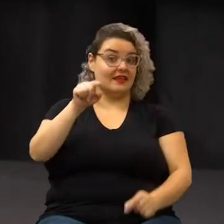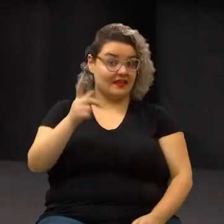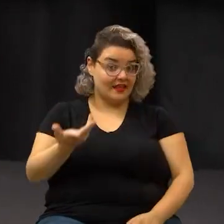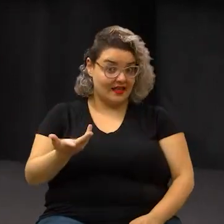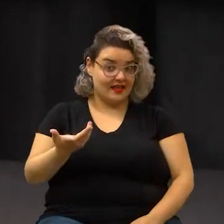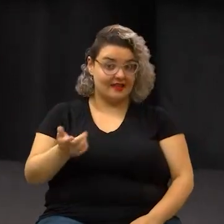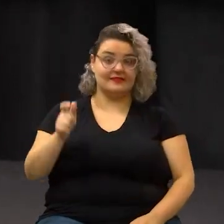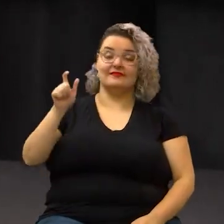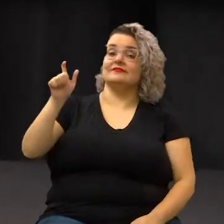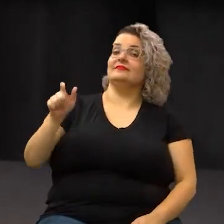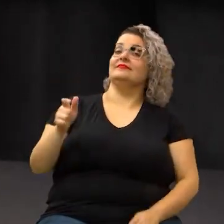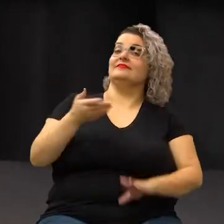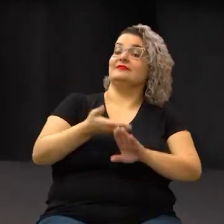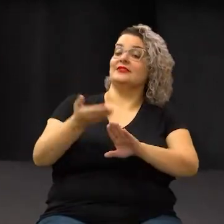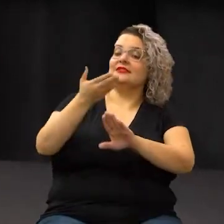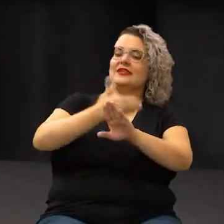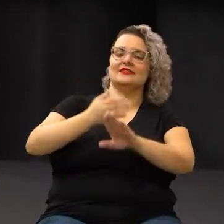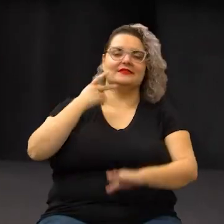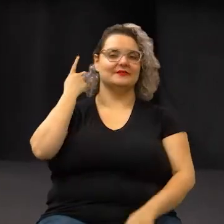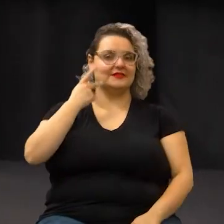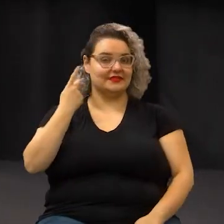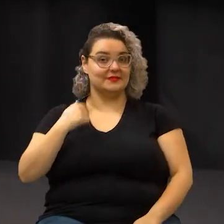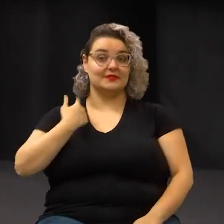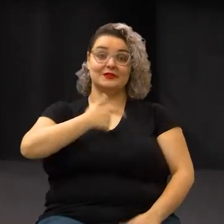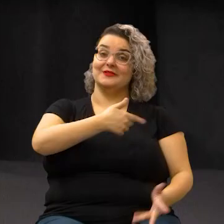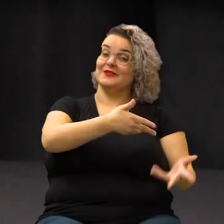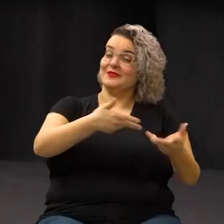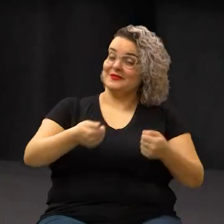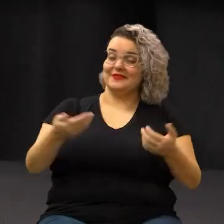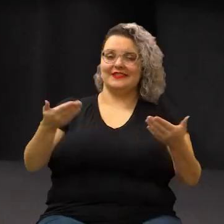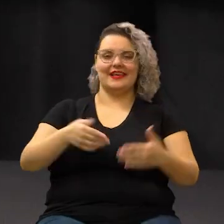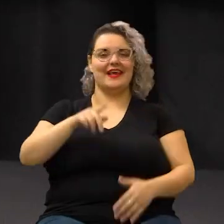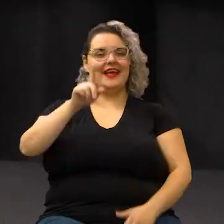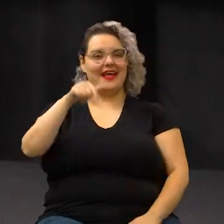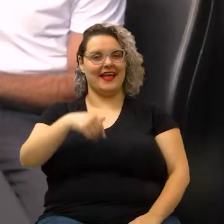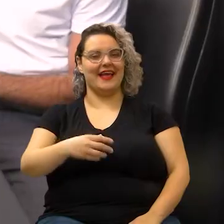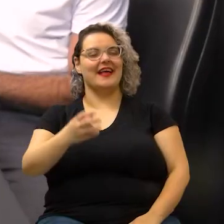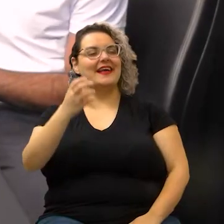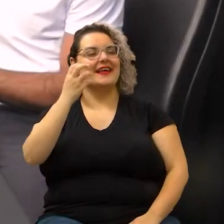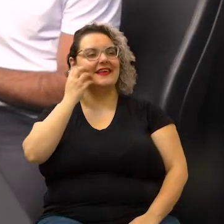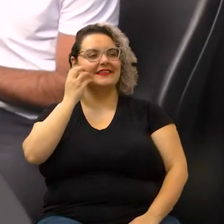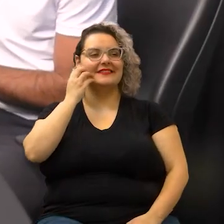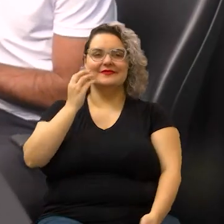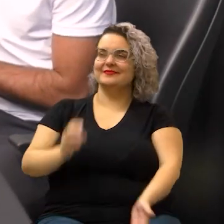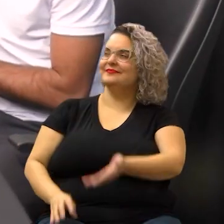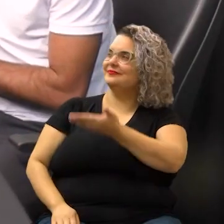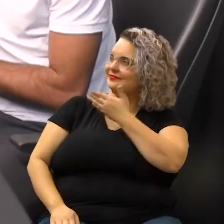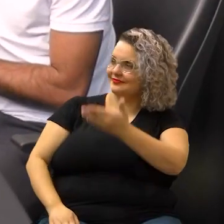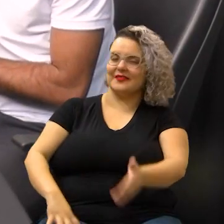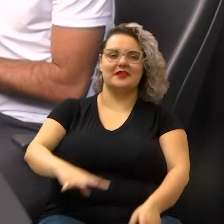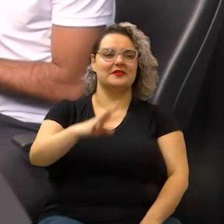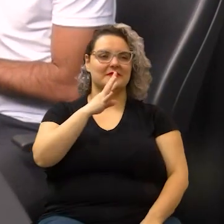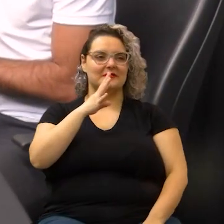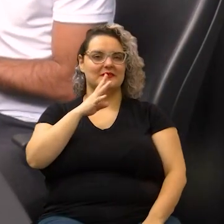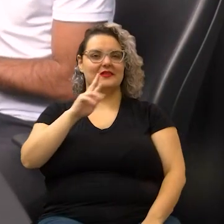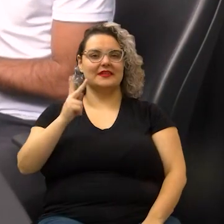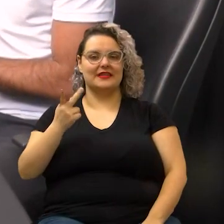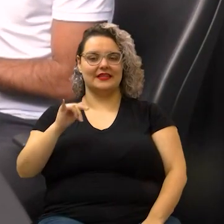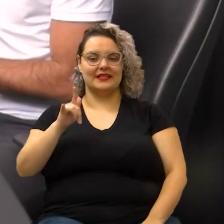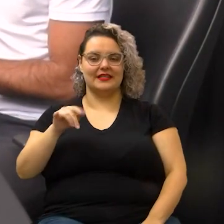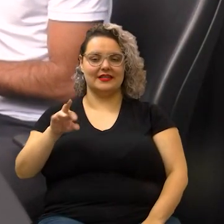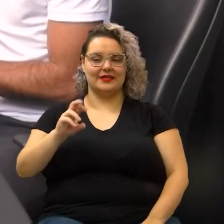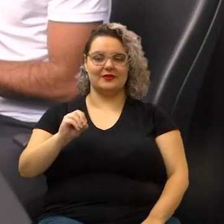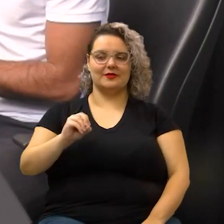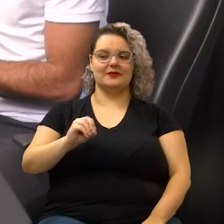essa persona por trás do político. E o nosso convidado de hoje é Igor Diego, que alguns ainda conhecem como Igor